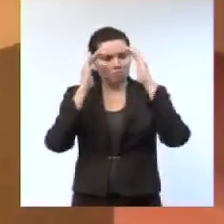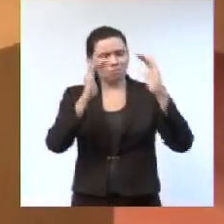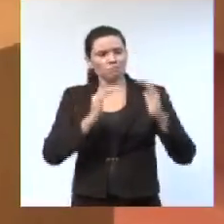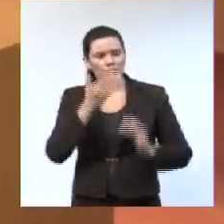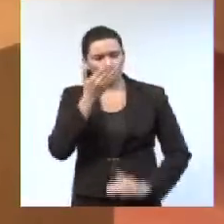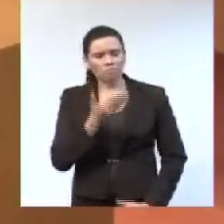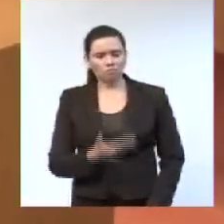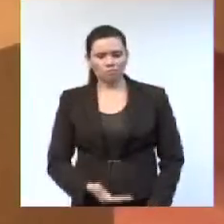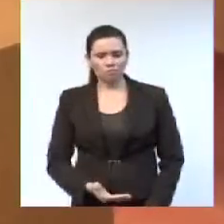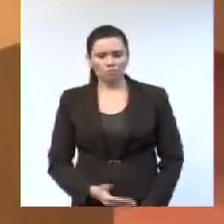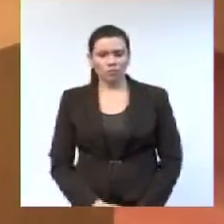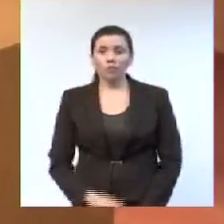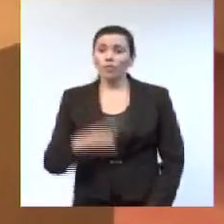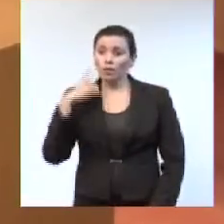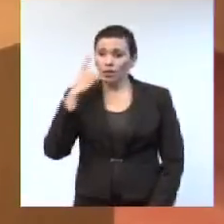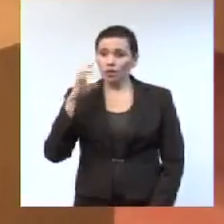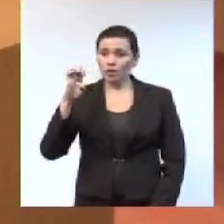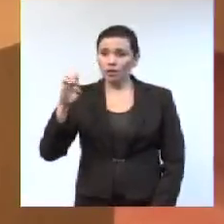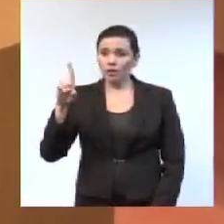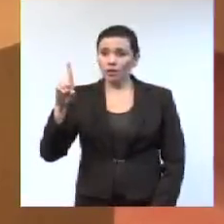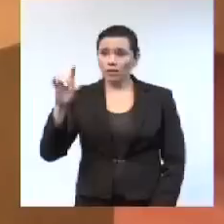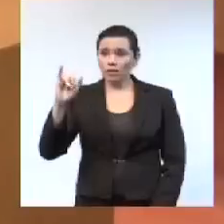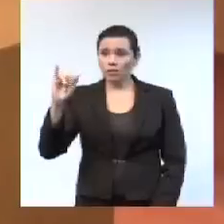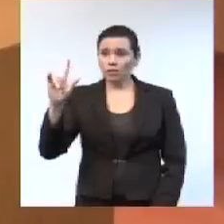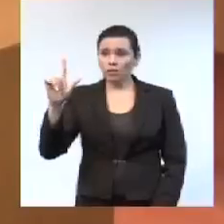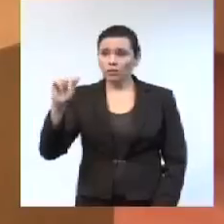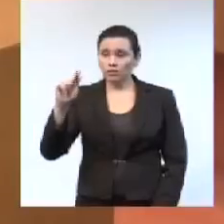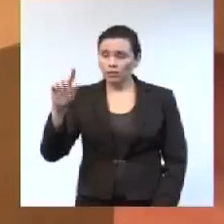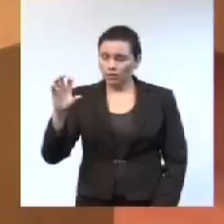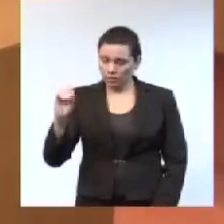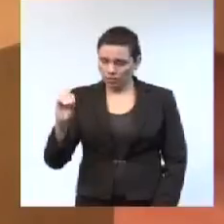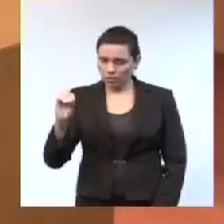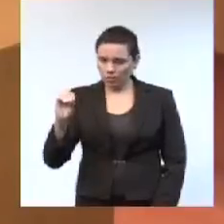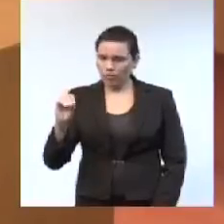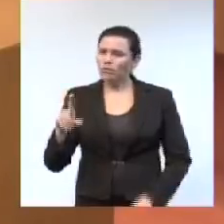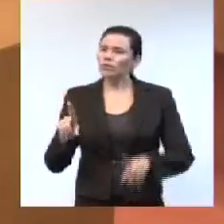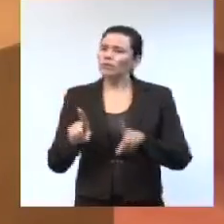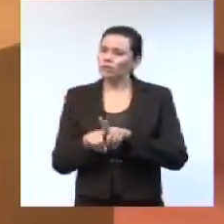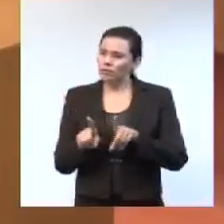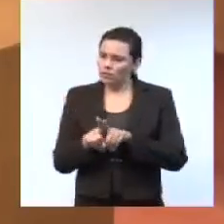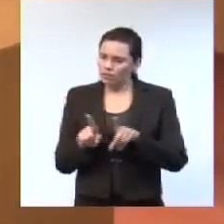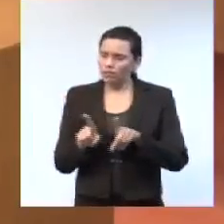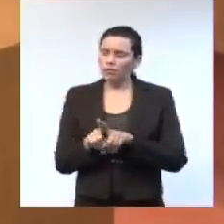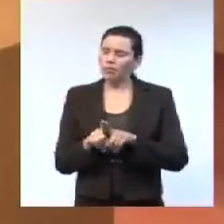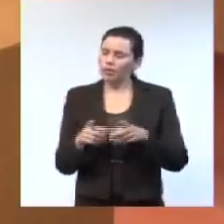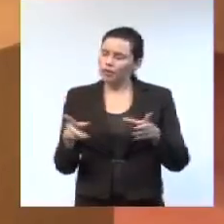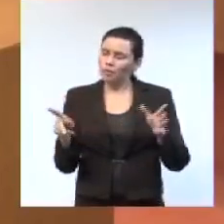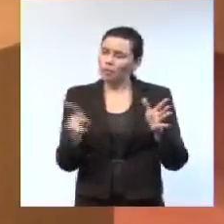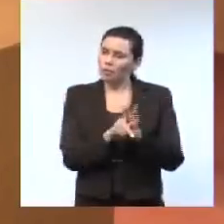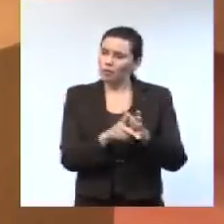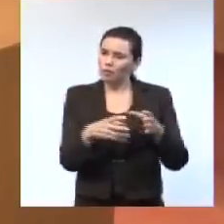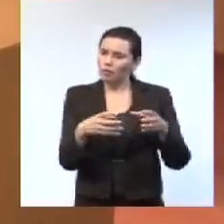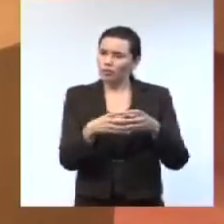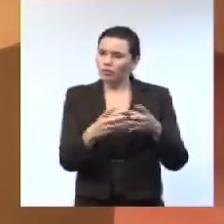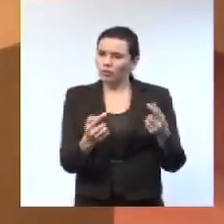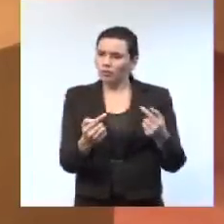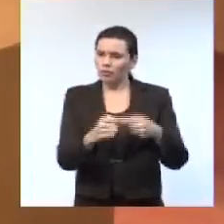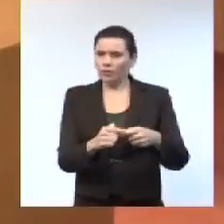deputado Edilásio faz a forma de oposição que ele acha mais adequado para ele fazer.